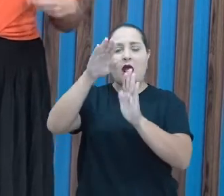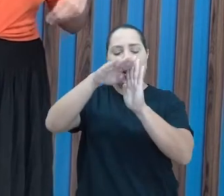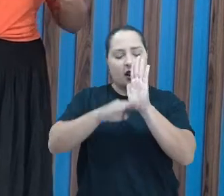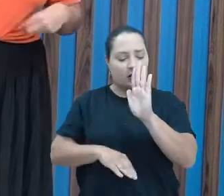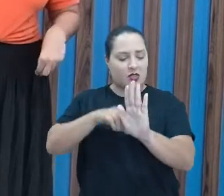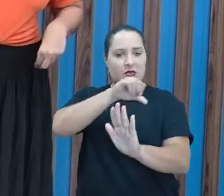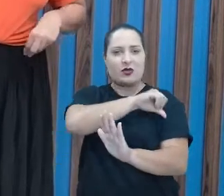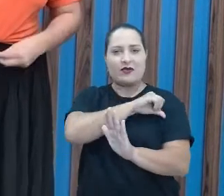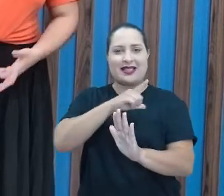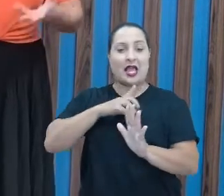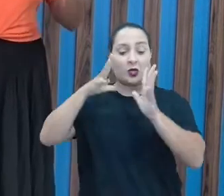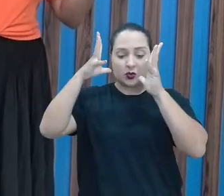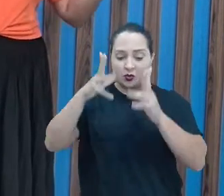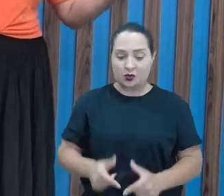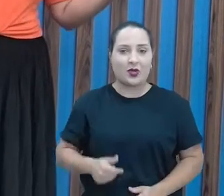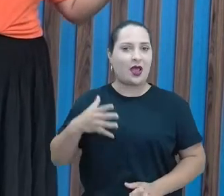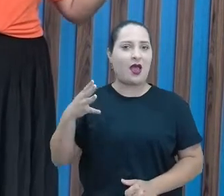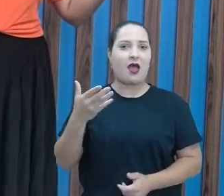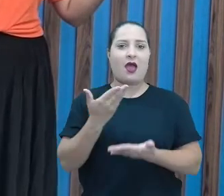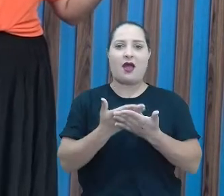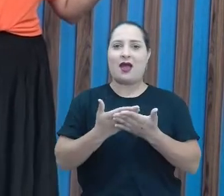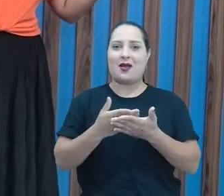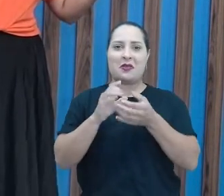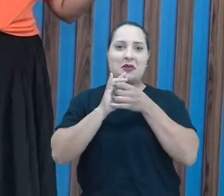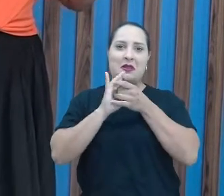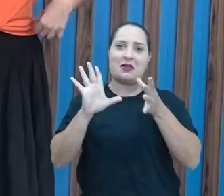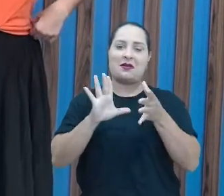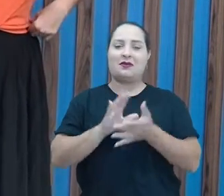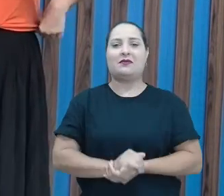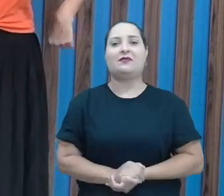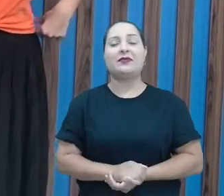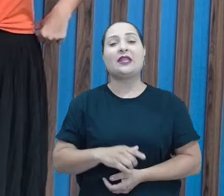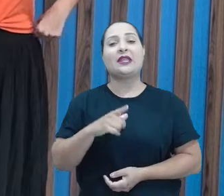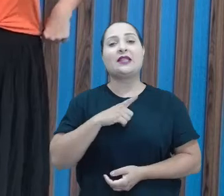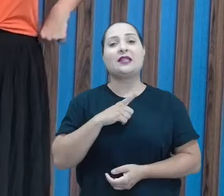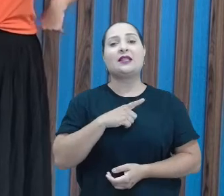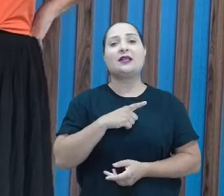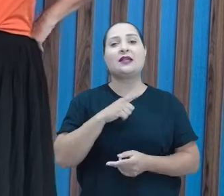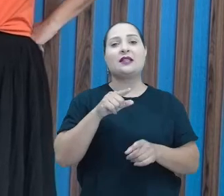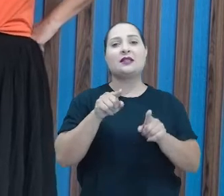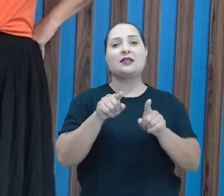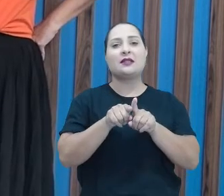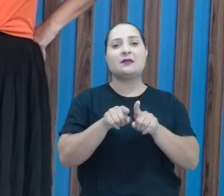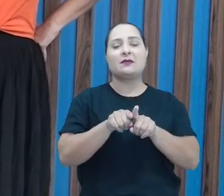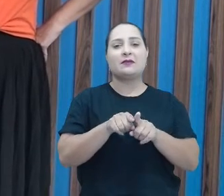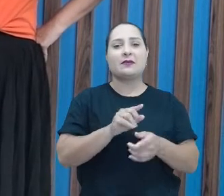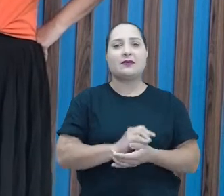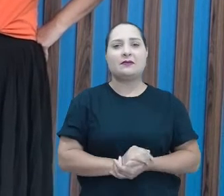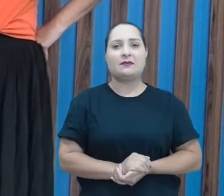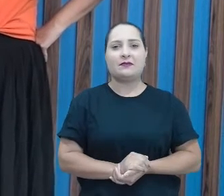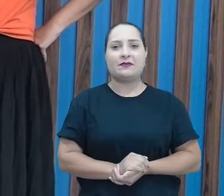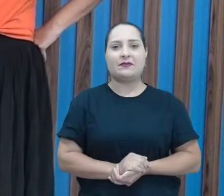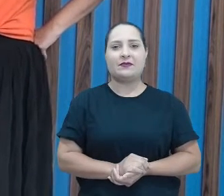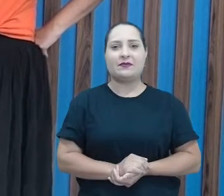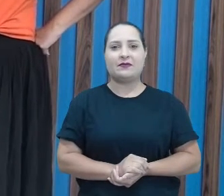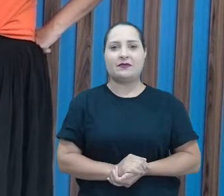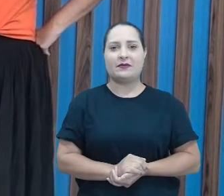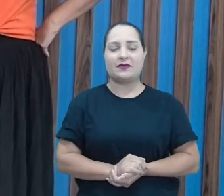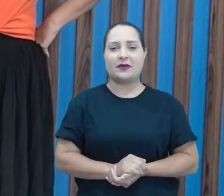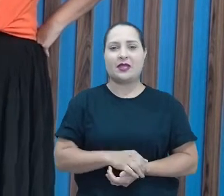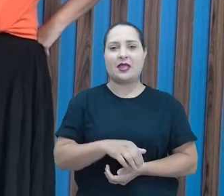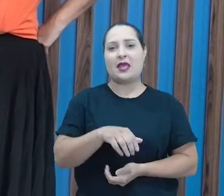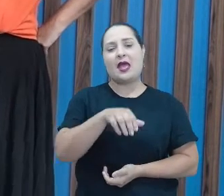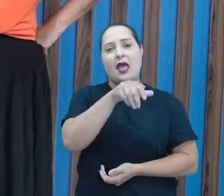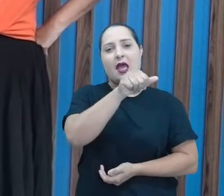aulas disponíveis. E além do nosso canal no YouTube, é preciso lembrar que temos o nosso